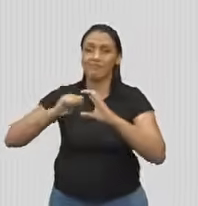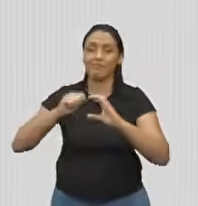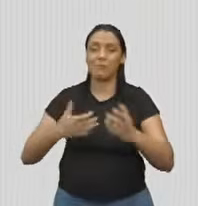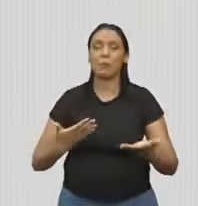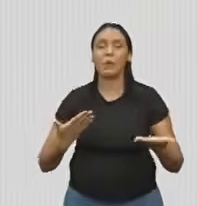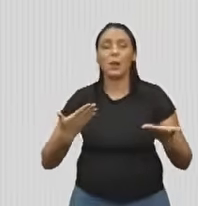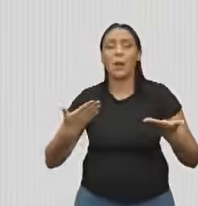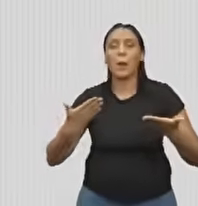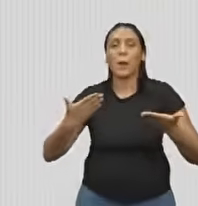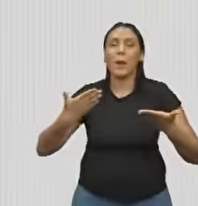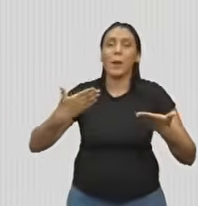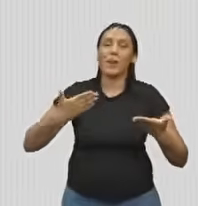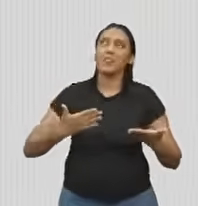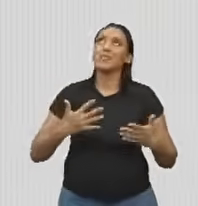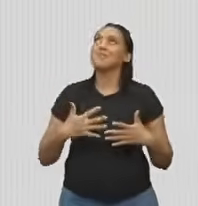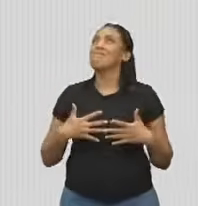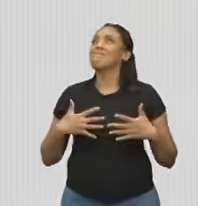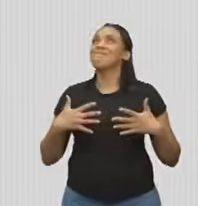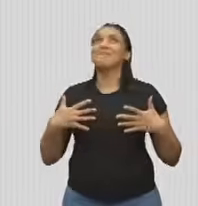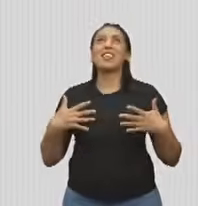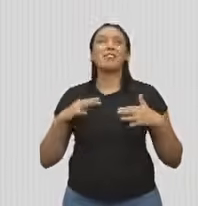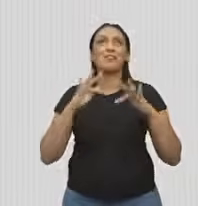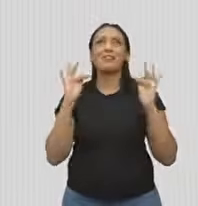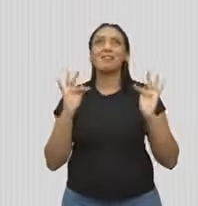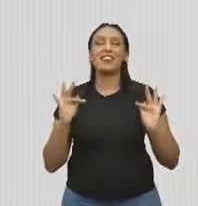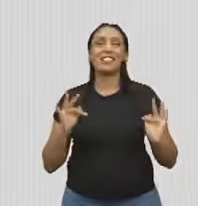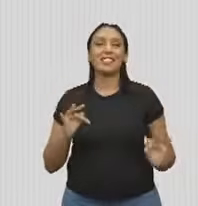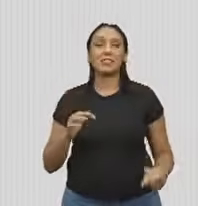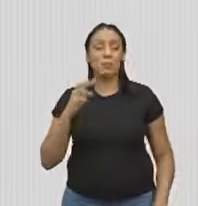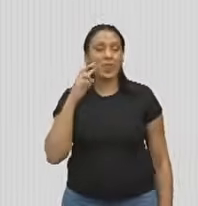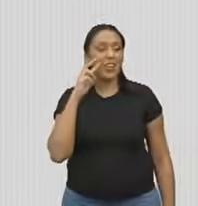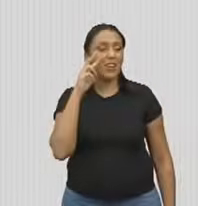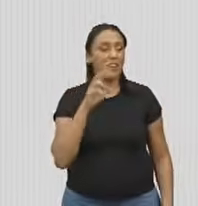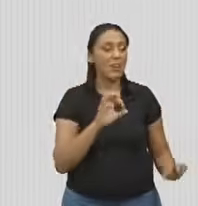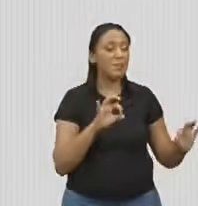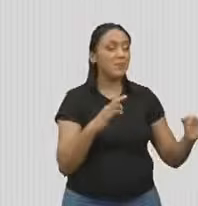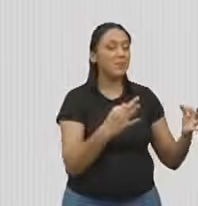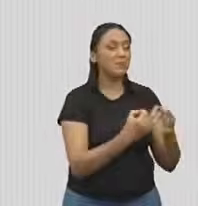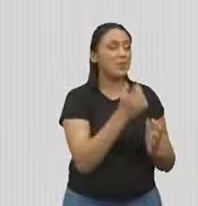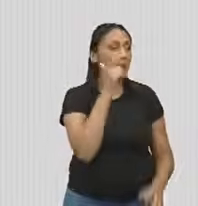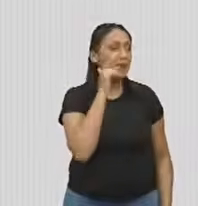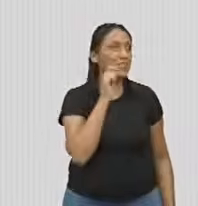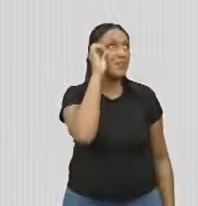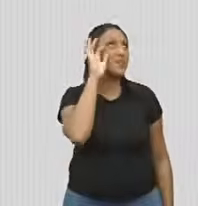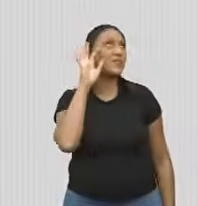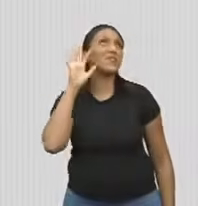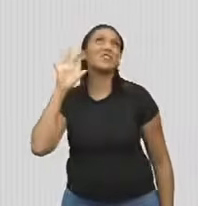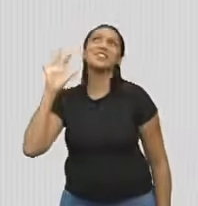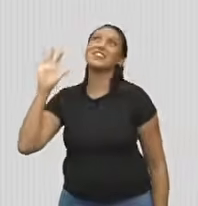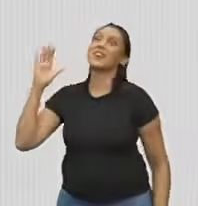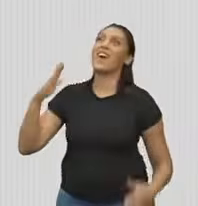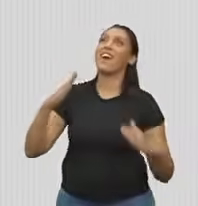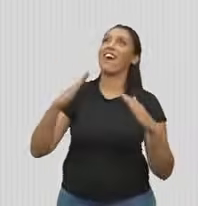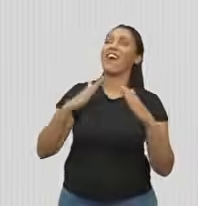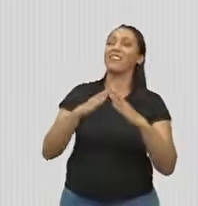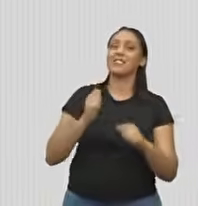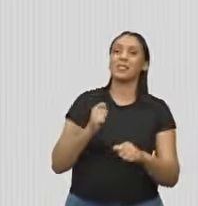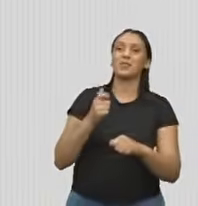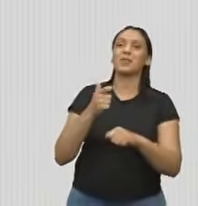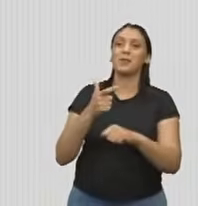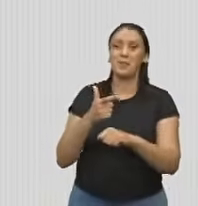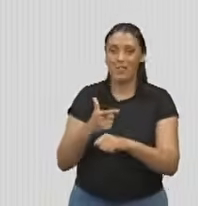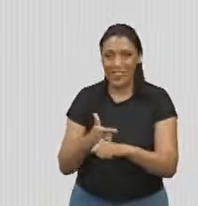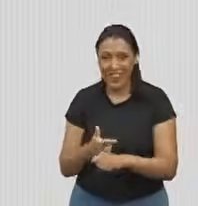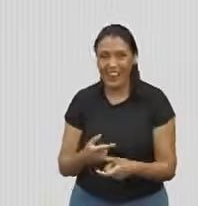famílias felizes, investidores felizes. Isso nos dá o combustível para trabalhar cada